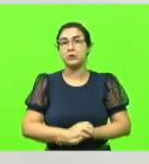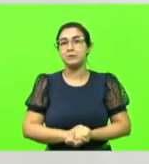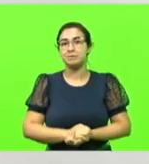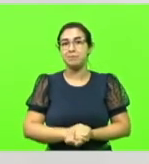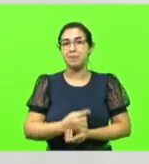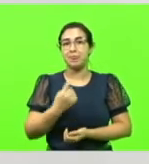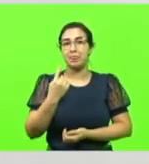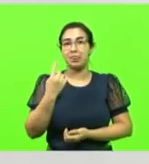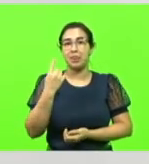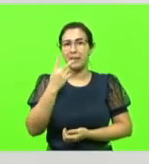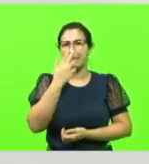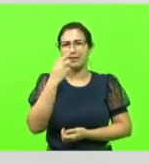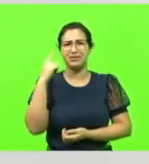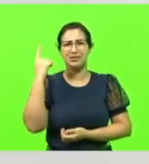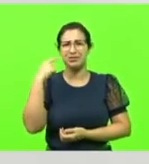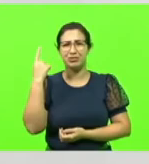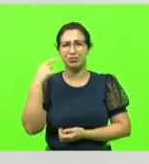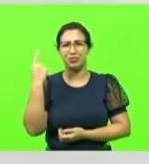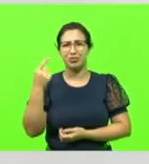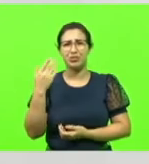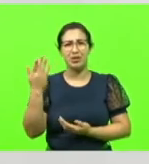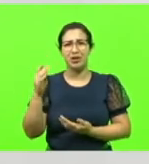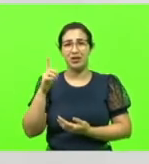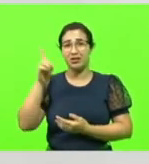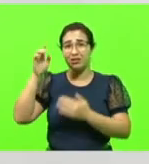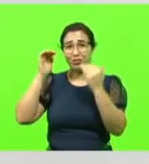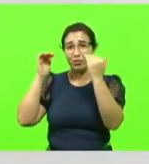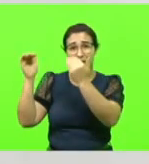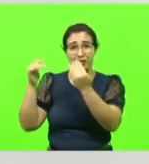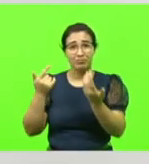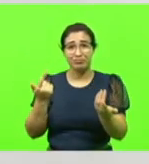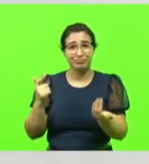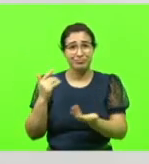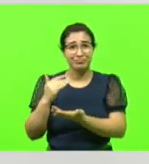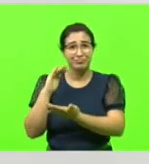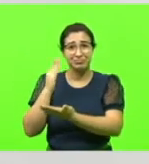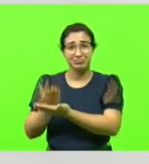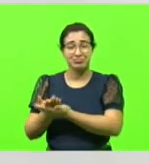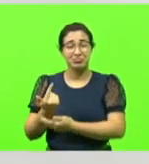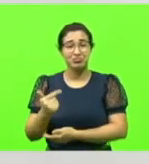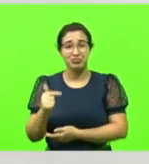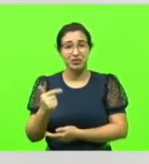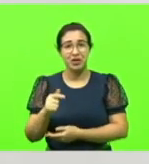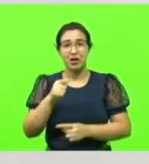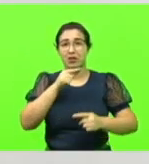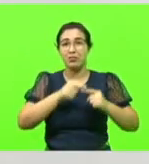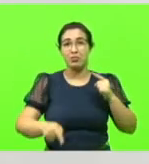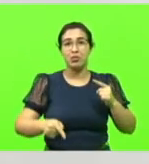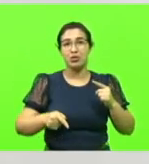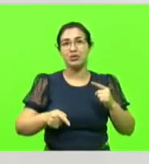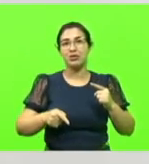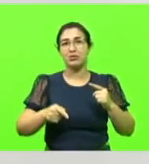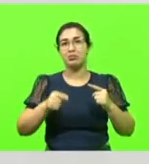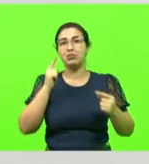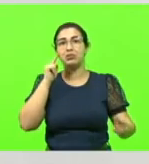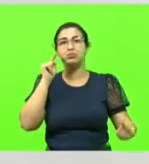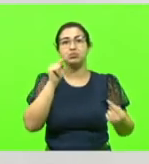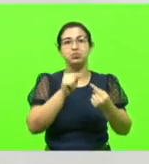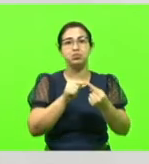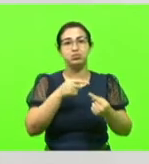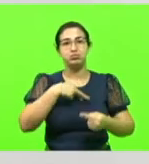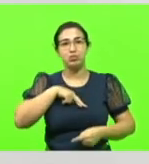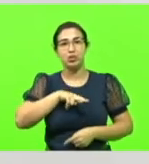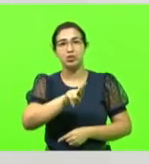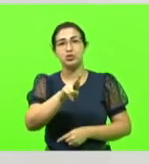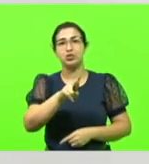doido, de um ateu, em proibir missões evangélicas, aliás, missões religiosas, nos